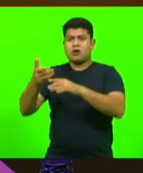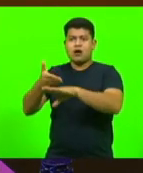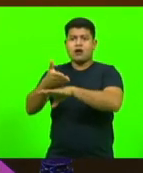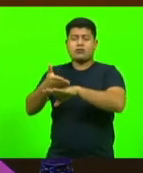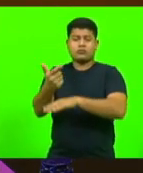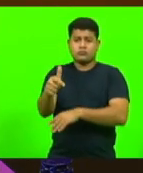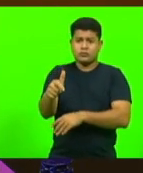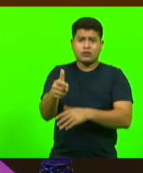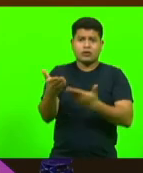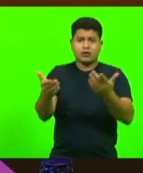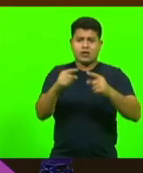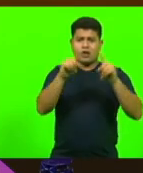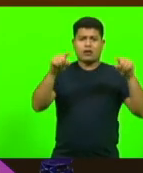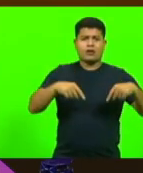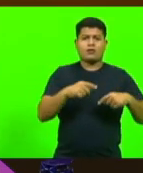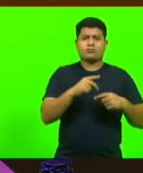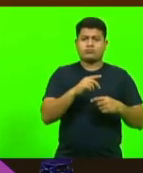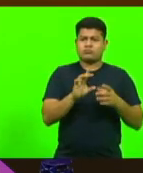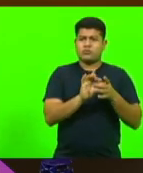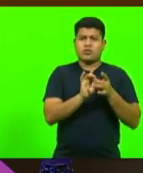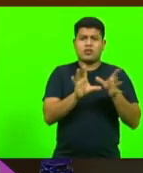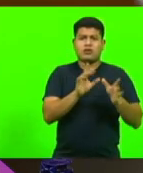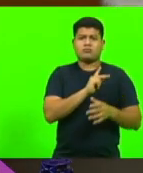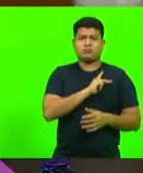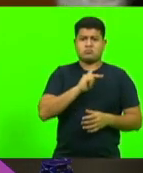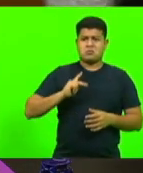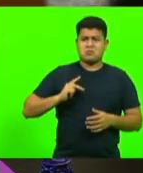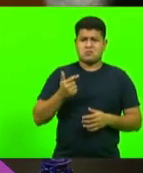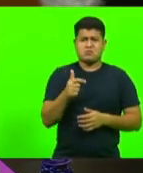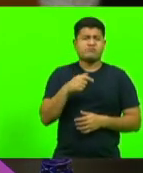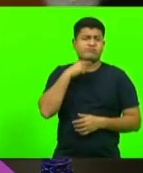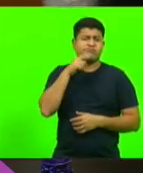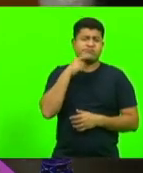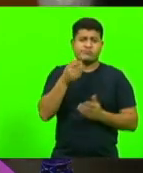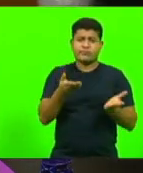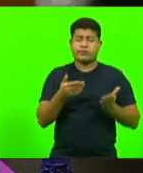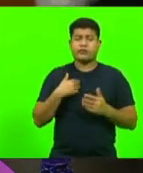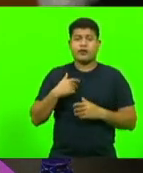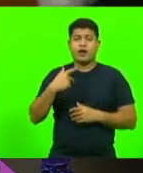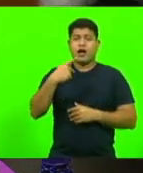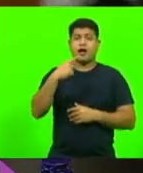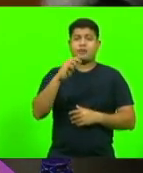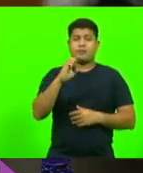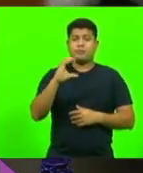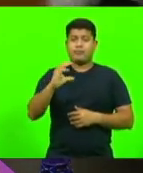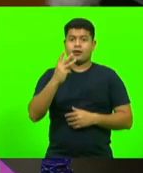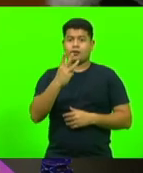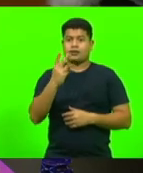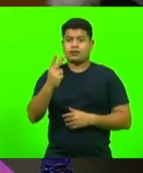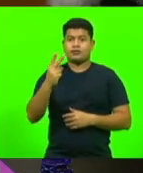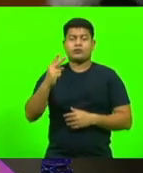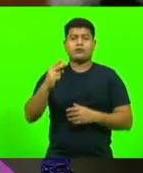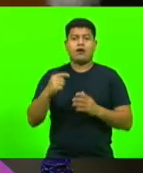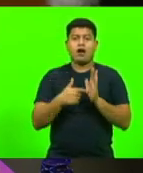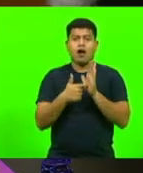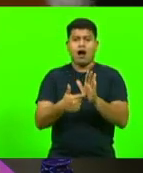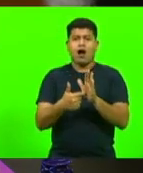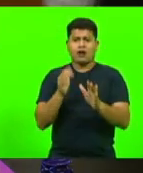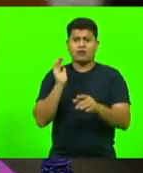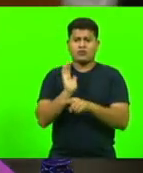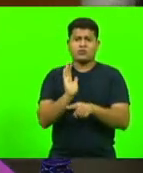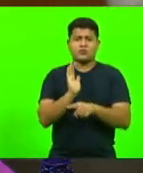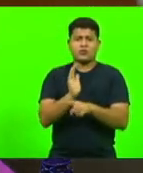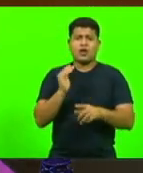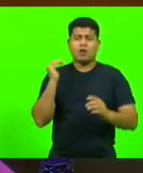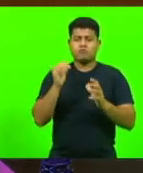nisso tudo para a gente perceber que a PEC 32 ela não serve para melhorar isso para ampliar